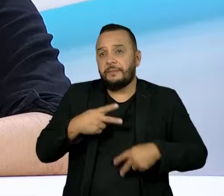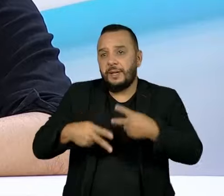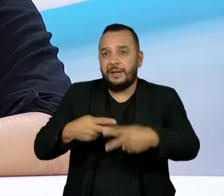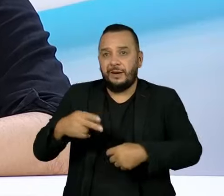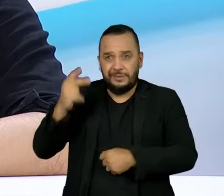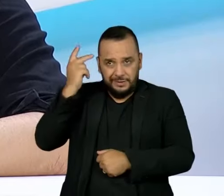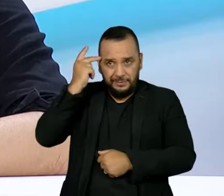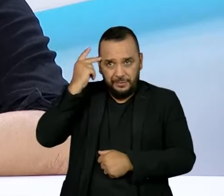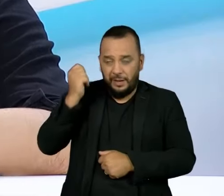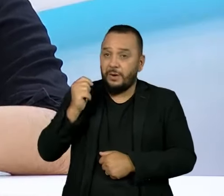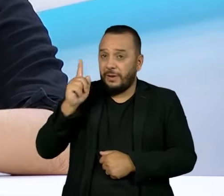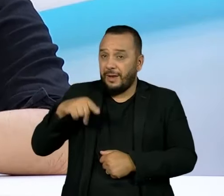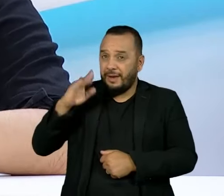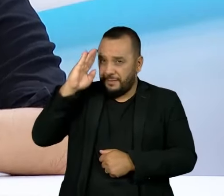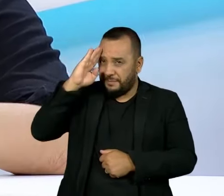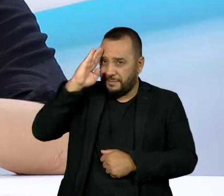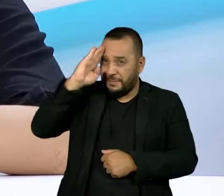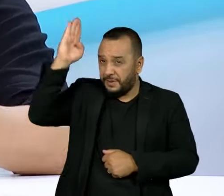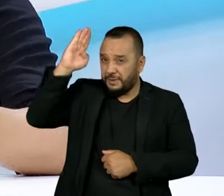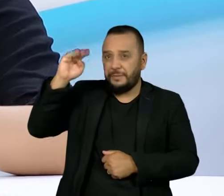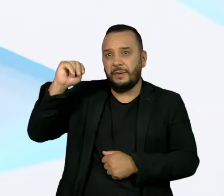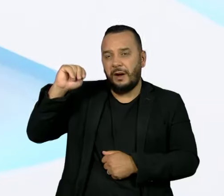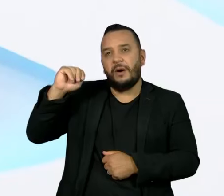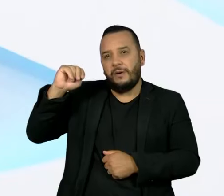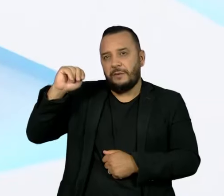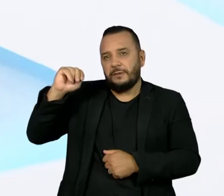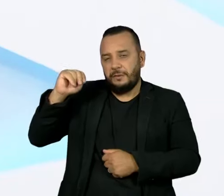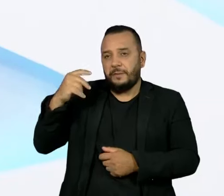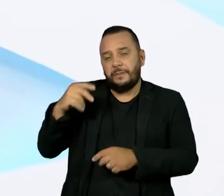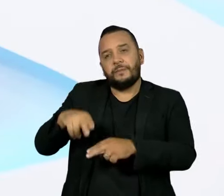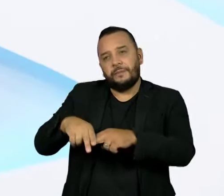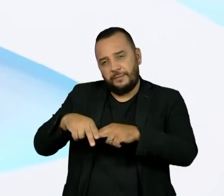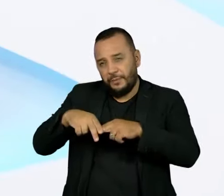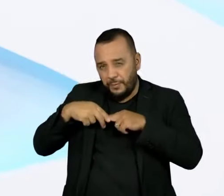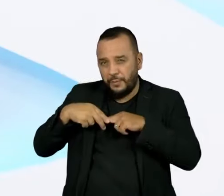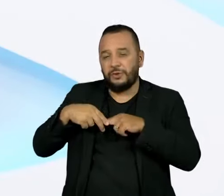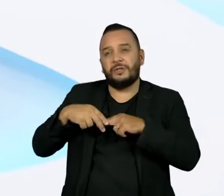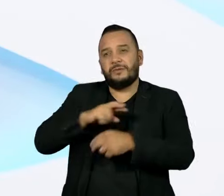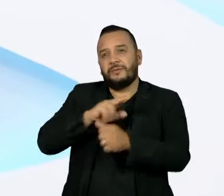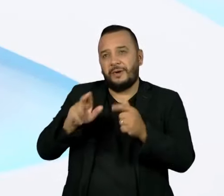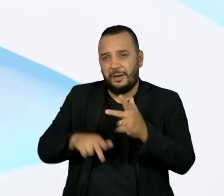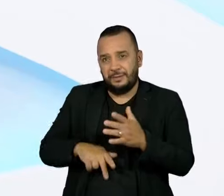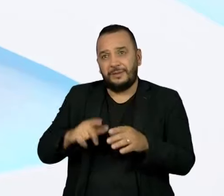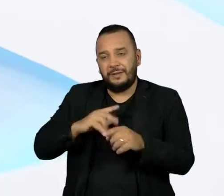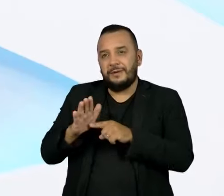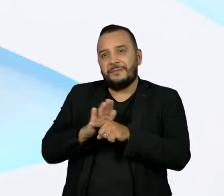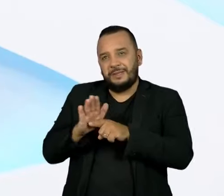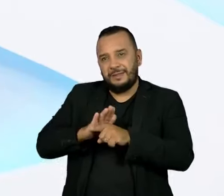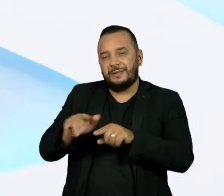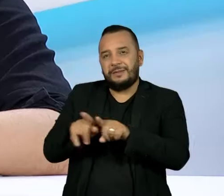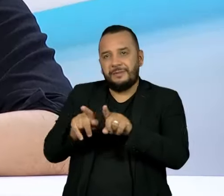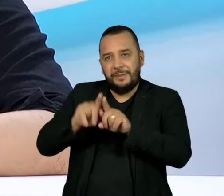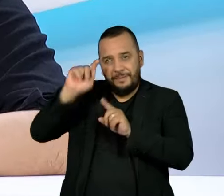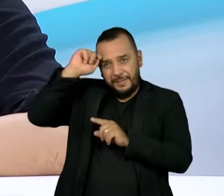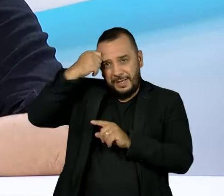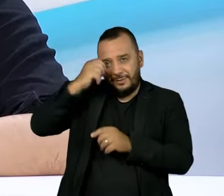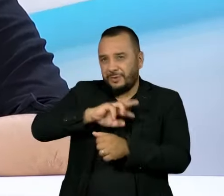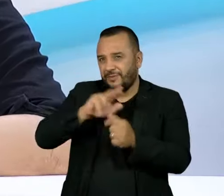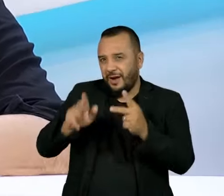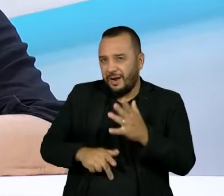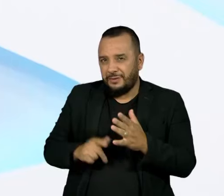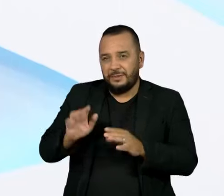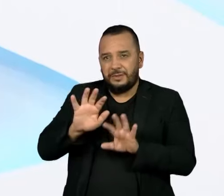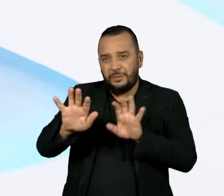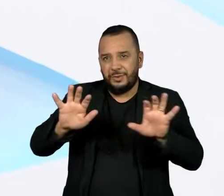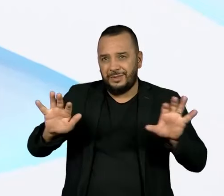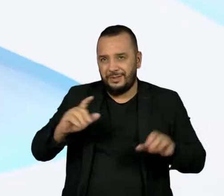Paulo entrou para a história por vários motivos, mas acho que esse é um dado estatístico inquestionável. Exatamente, eu